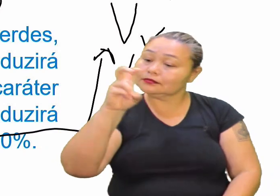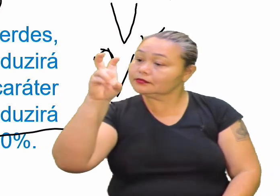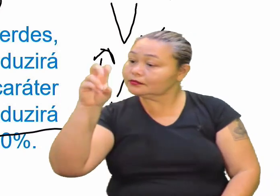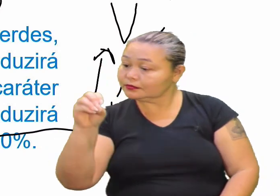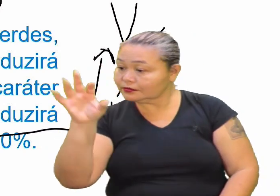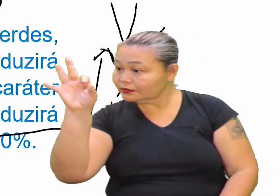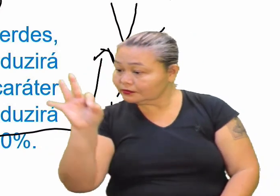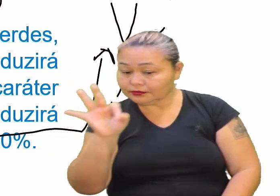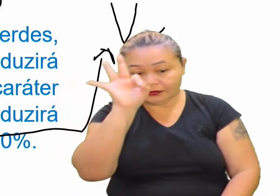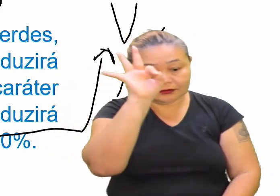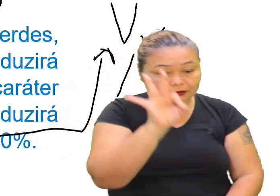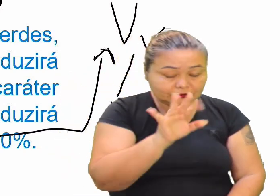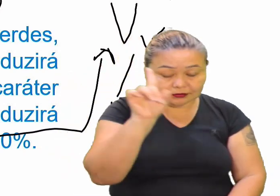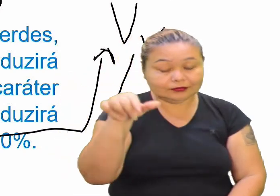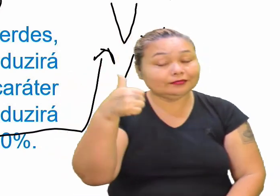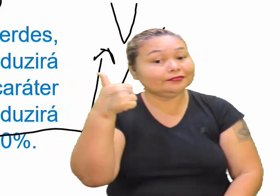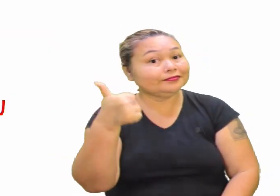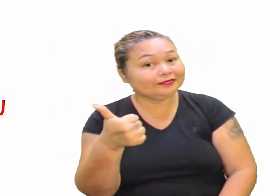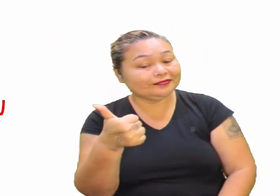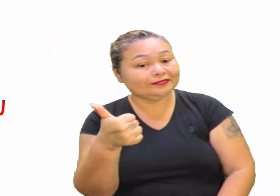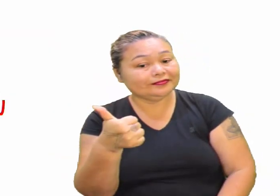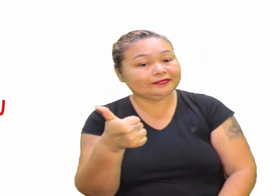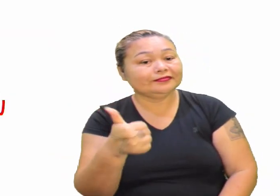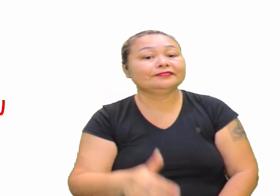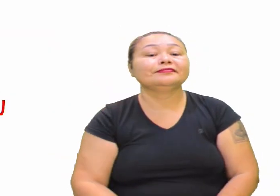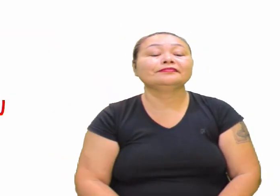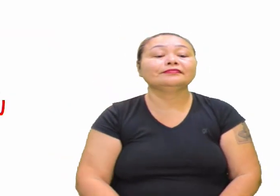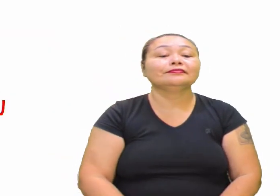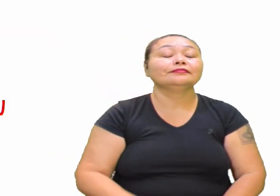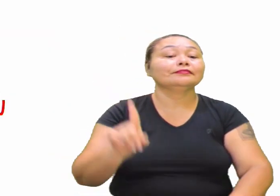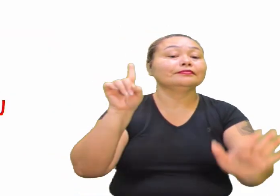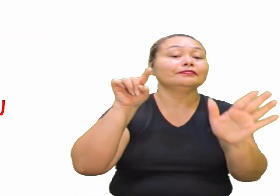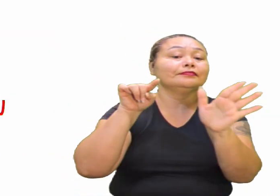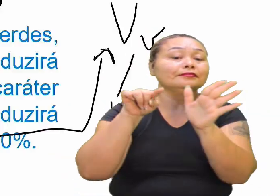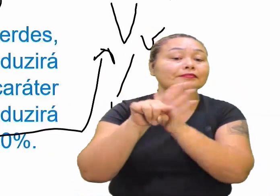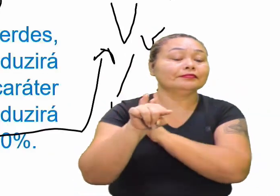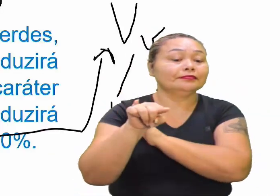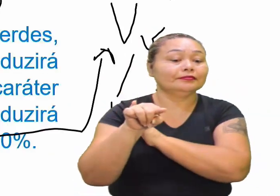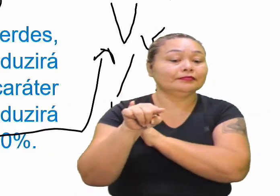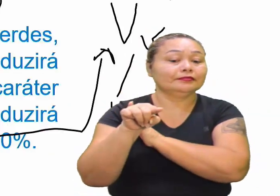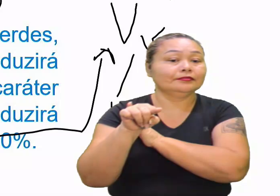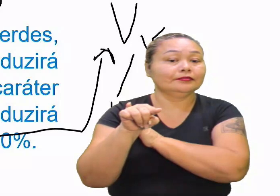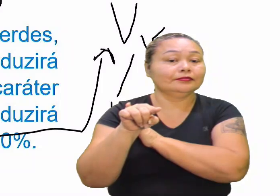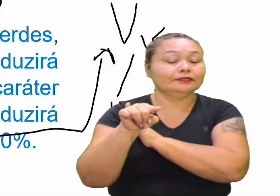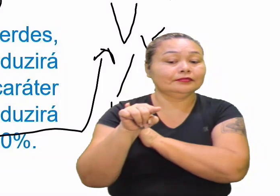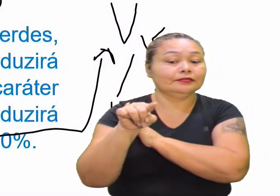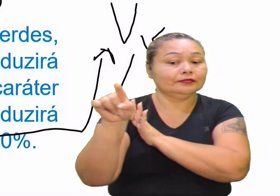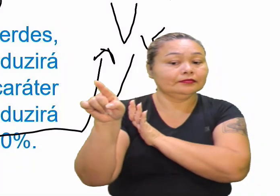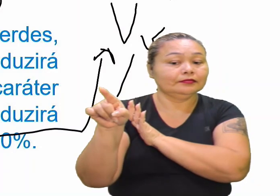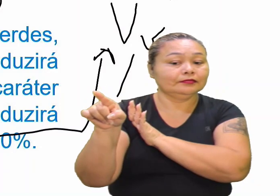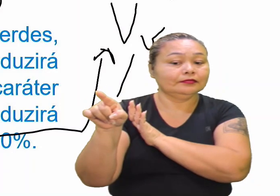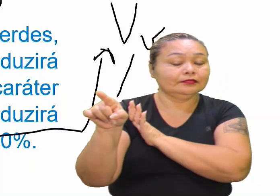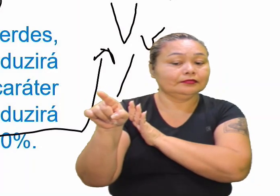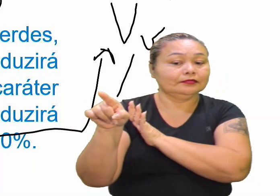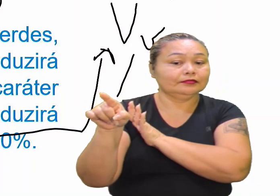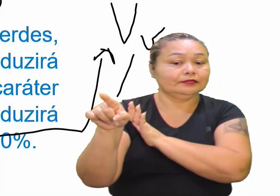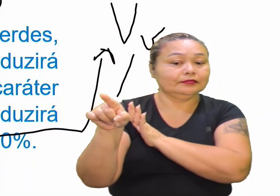Tudo bem? Tudo. Questão aí, ó. Pessoal,